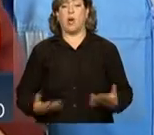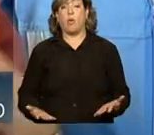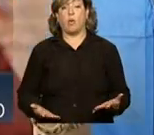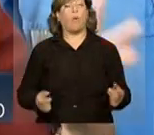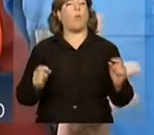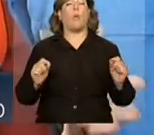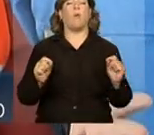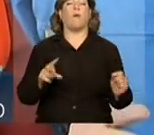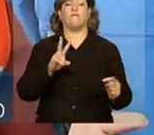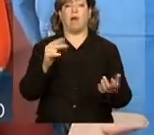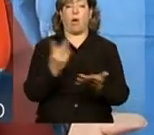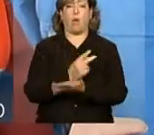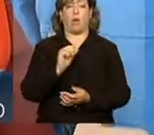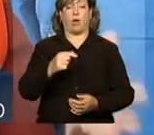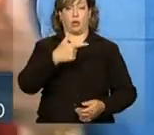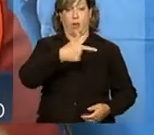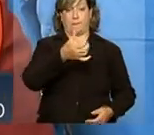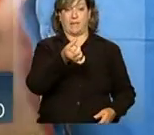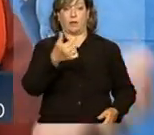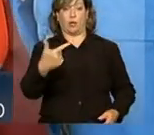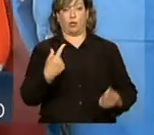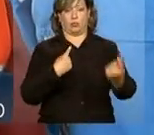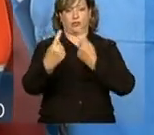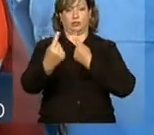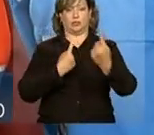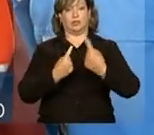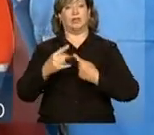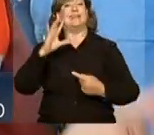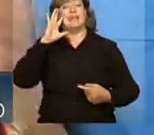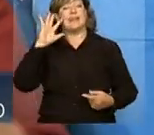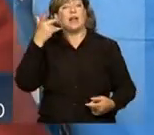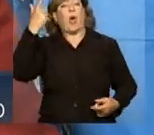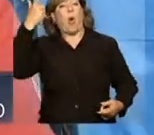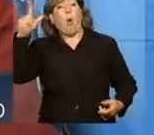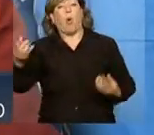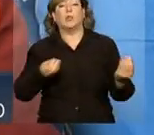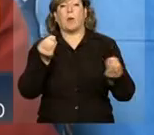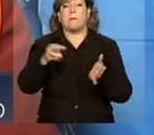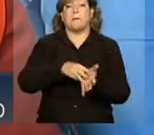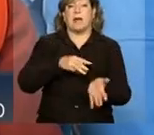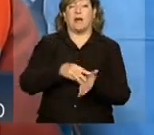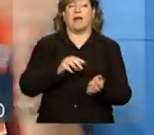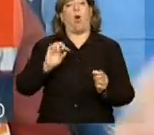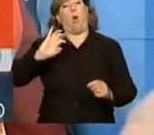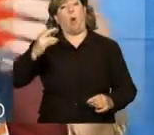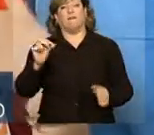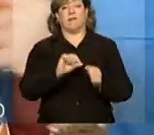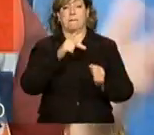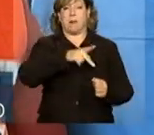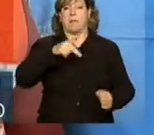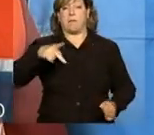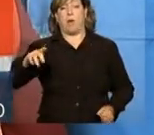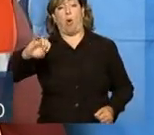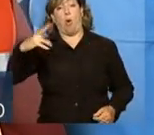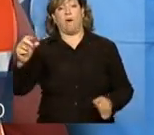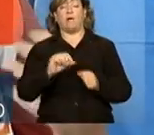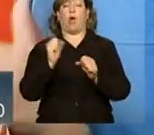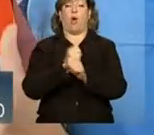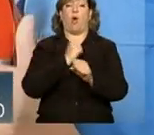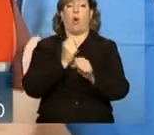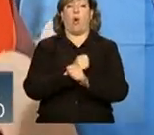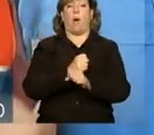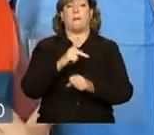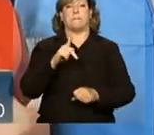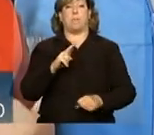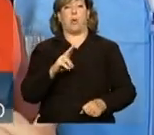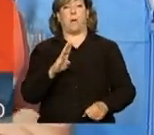que vai acontecer? A 262 nós vamos ter de tentar outro método. Ou nós fazemos PPP ou nós fazemos obra pública.